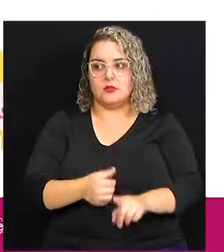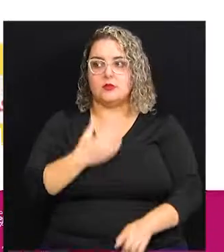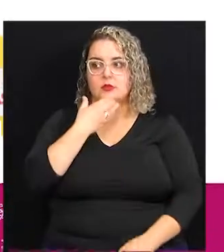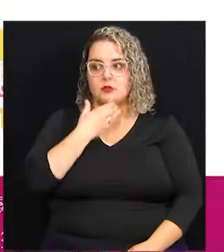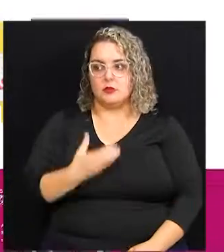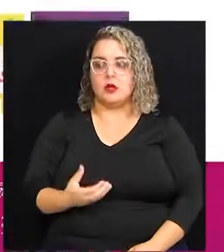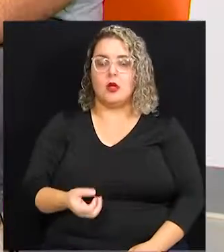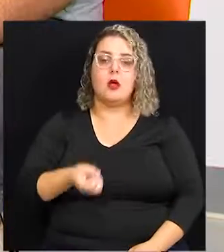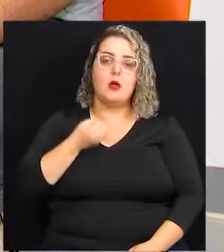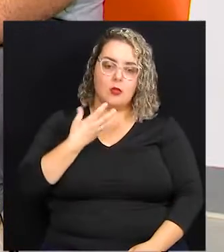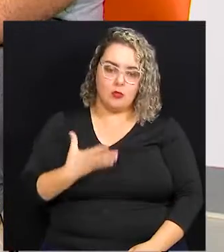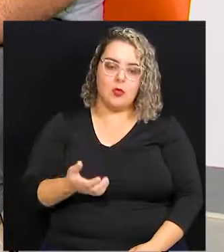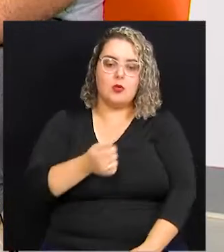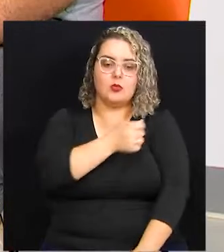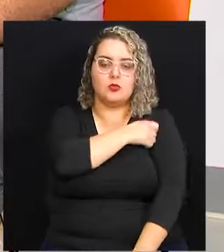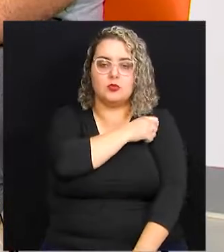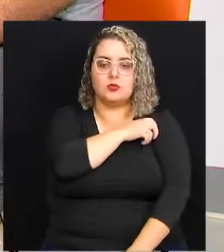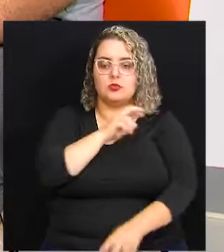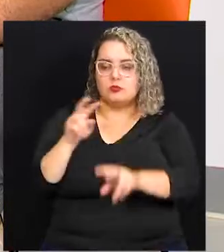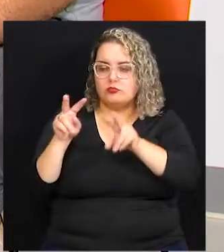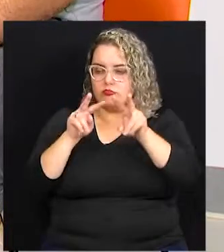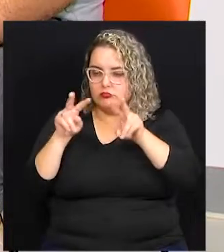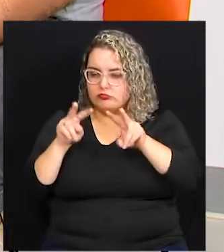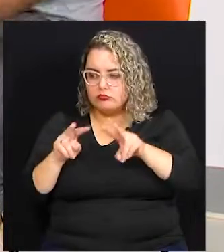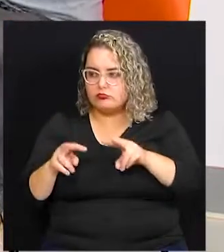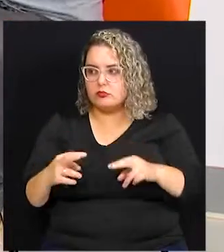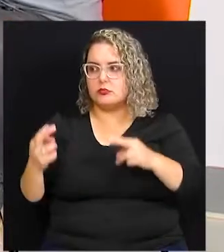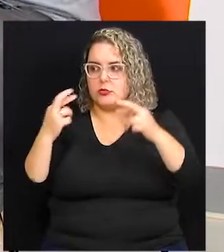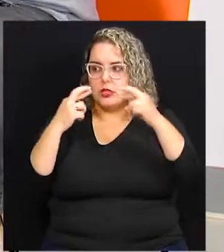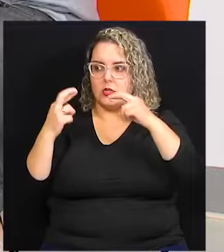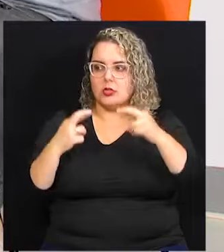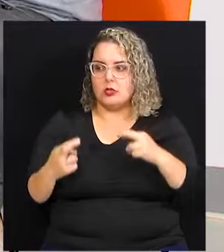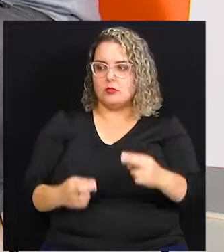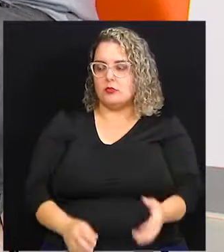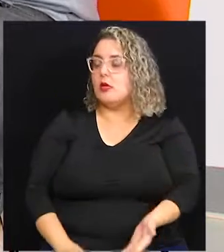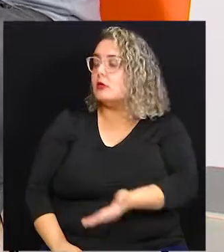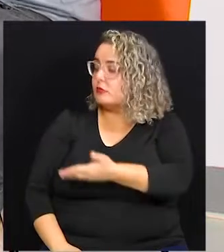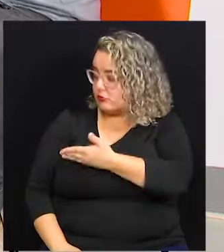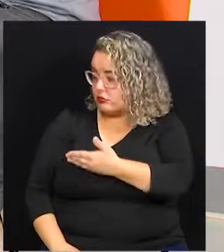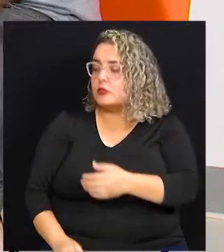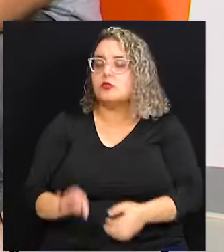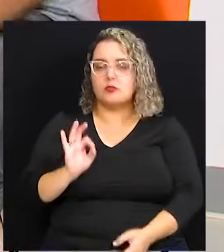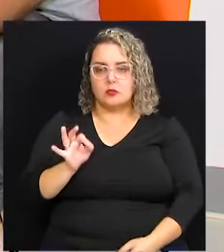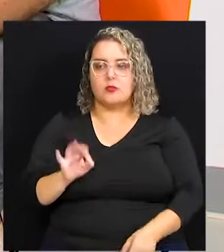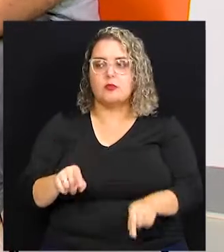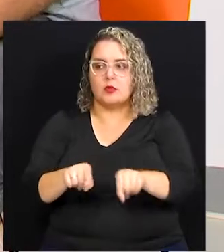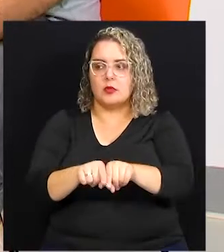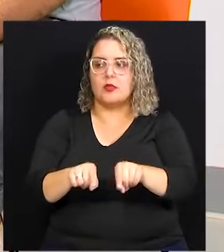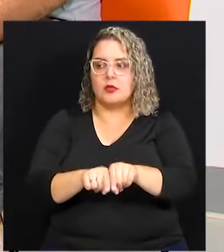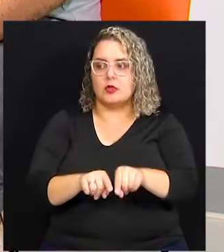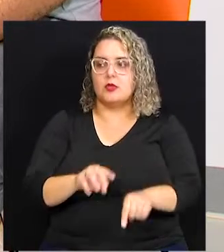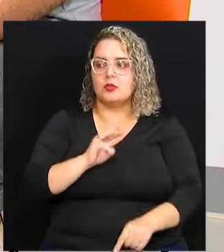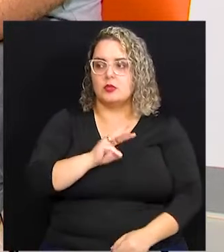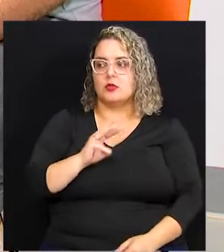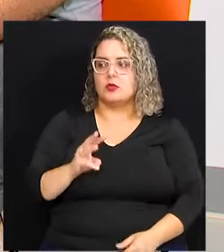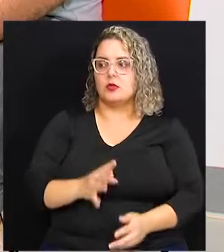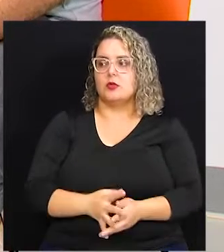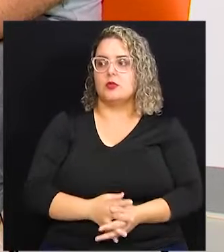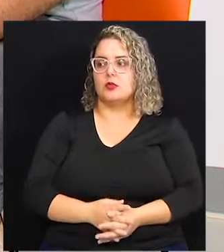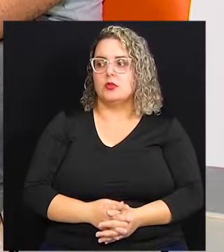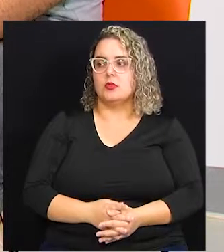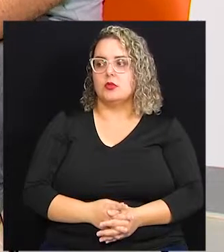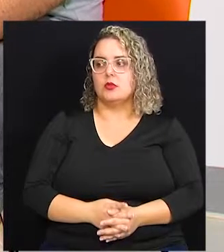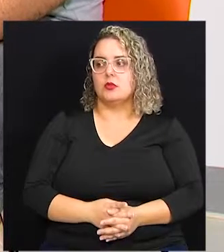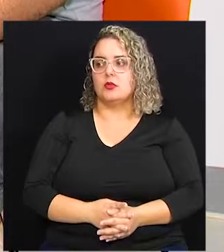Mas é bom já os alunos ir olhando, né? E o pessoal está vendo aqui no nosso vídeo o endereço certinho do site,